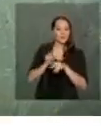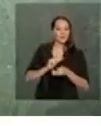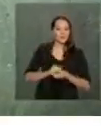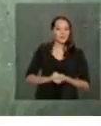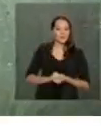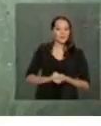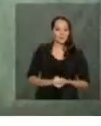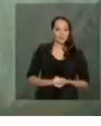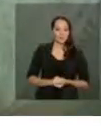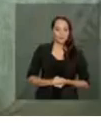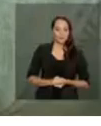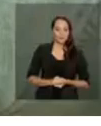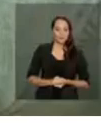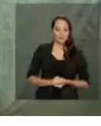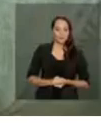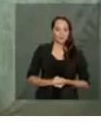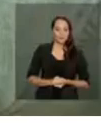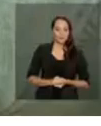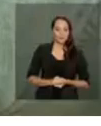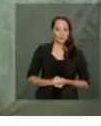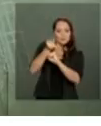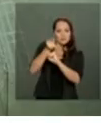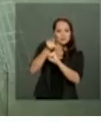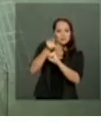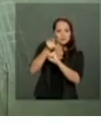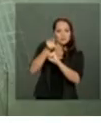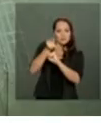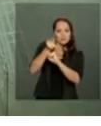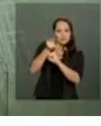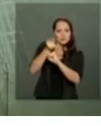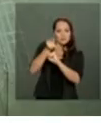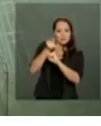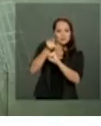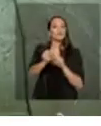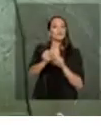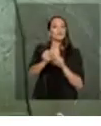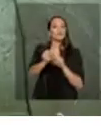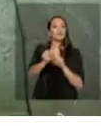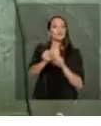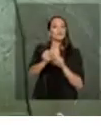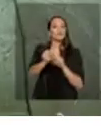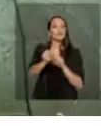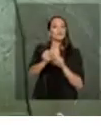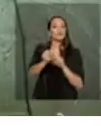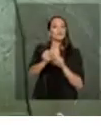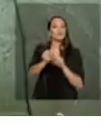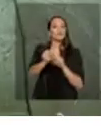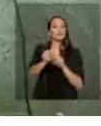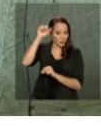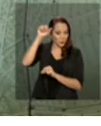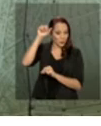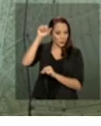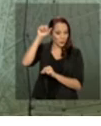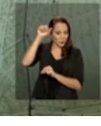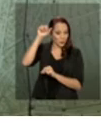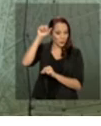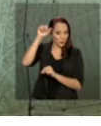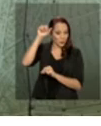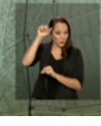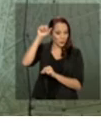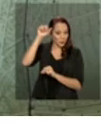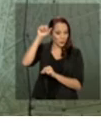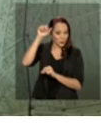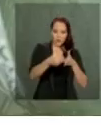Tráfego Aéreo. O que ele verifica quando ele está em Curitiba? Nós observamos aqui a nossa fronteira